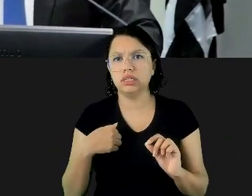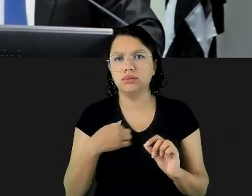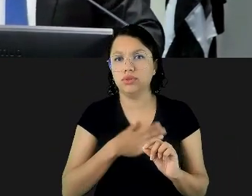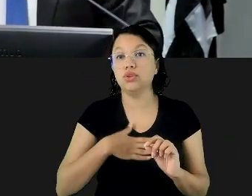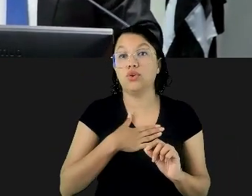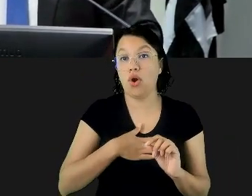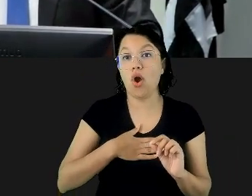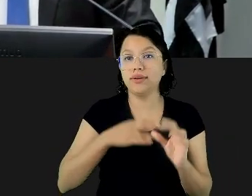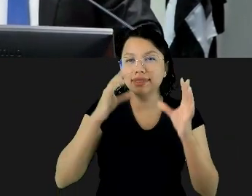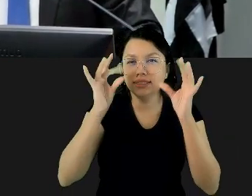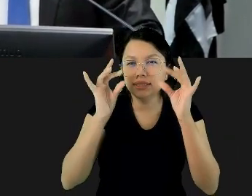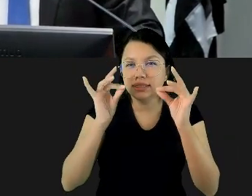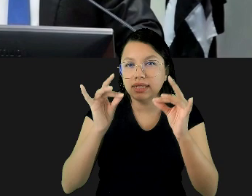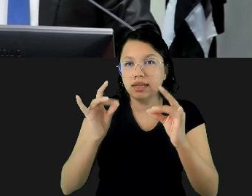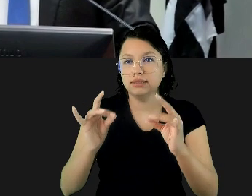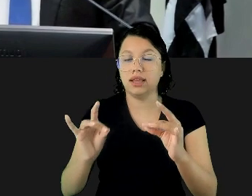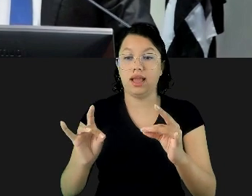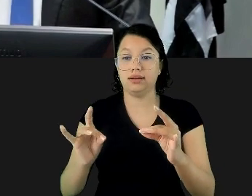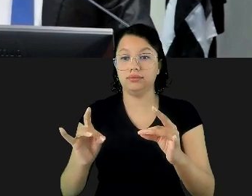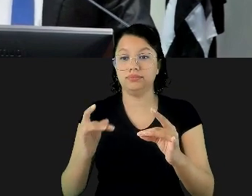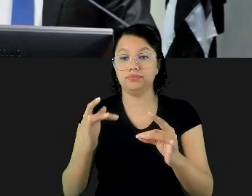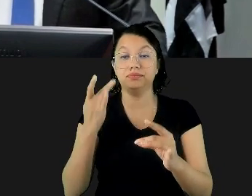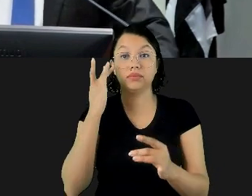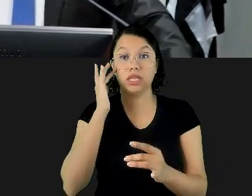detalhes, que eu acho interessante.